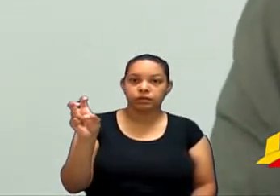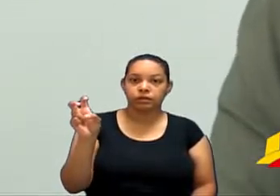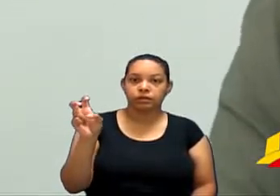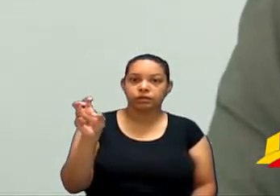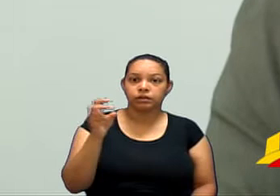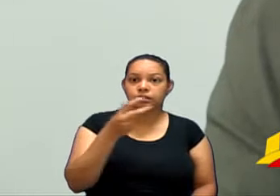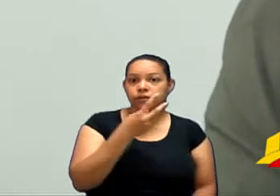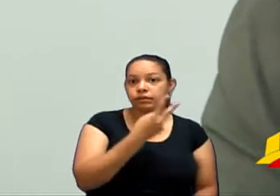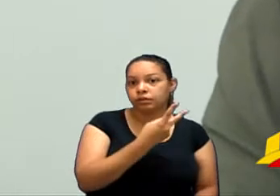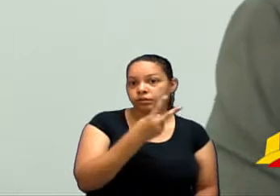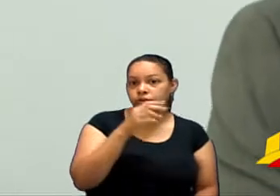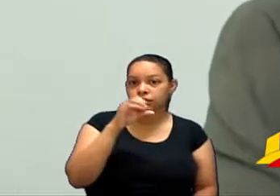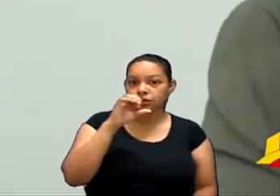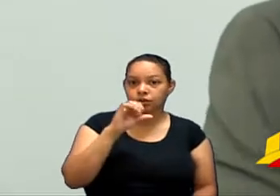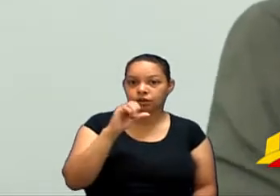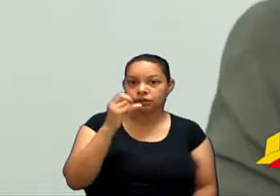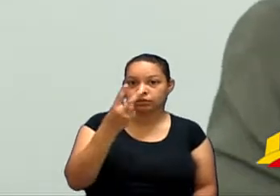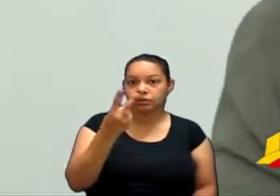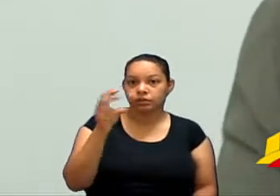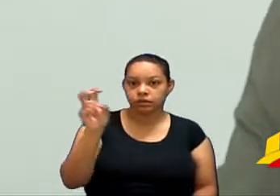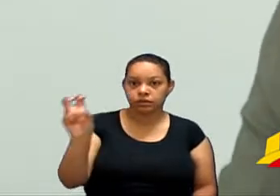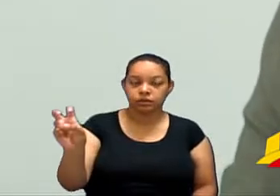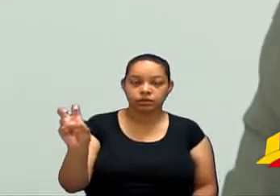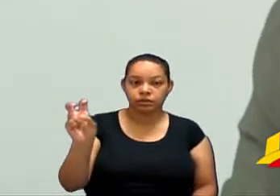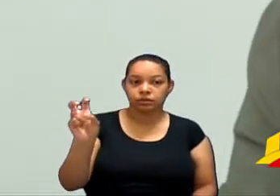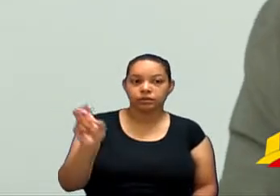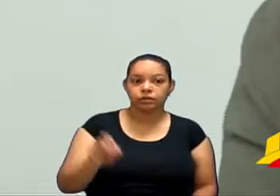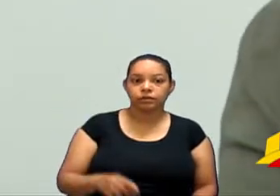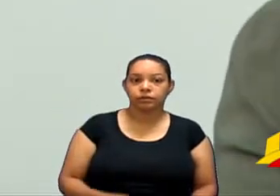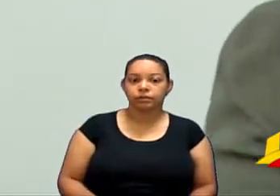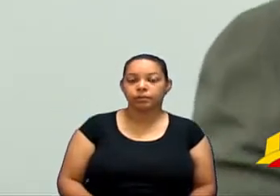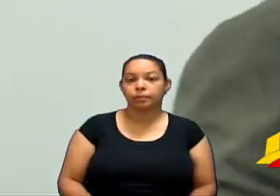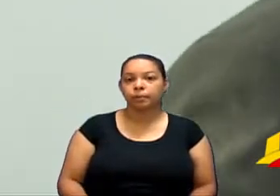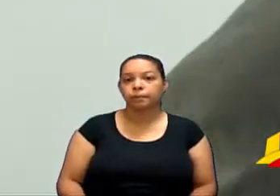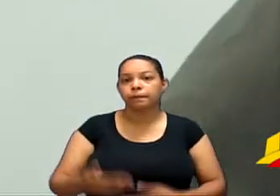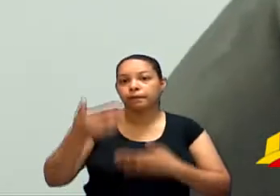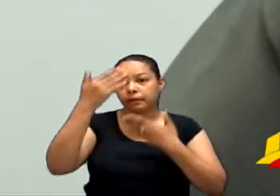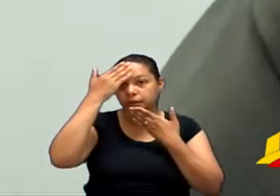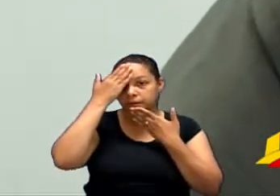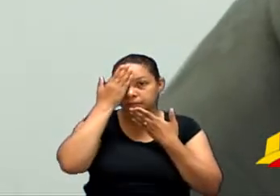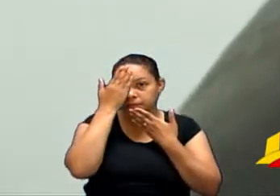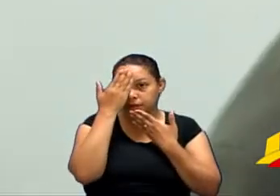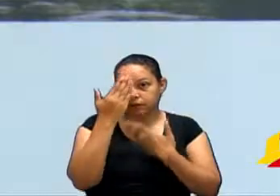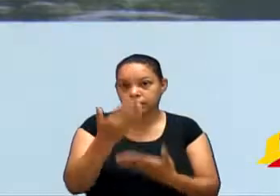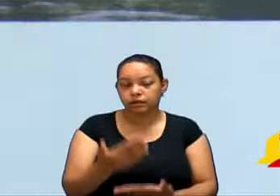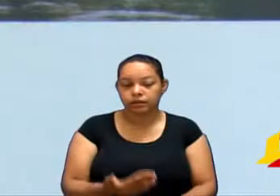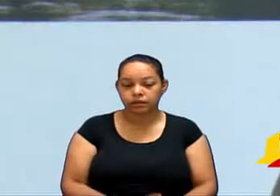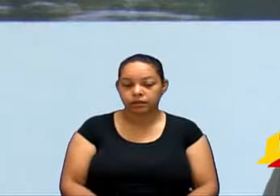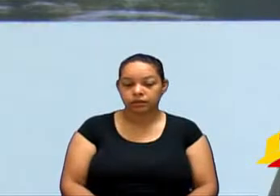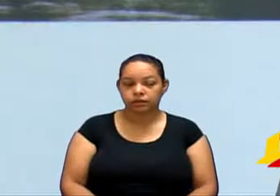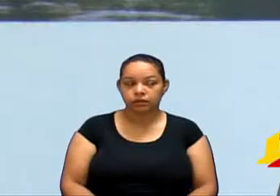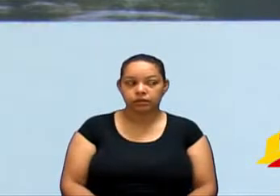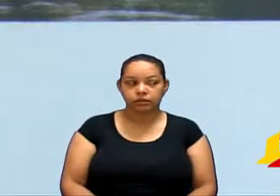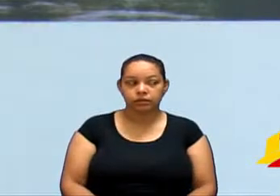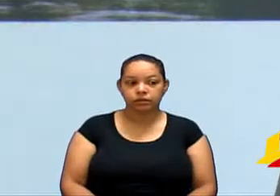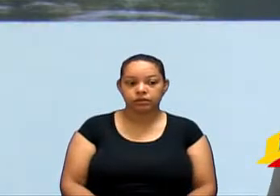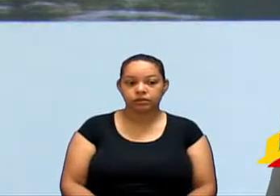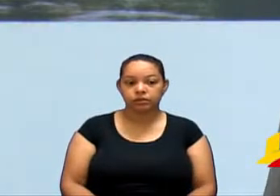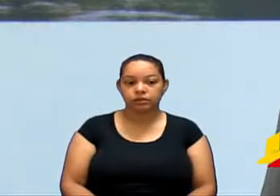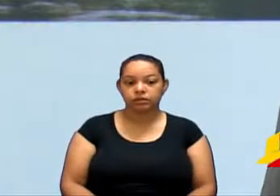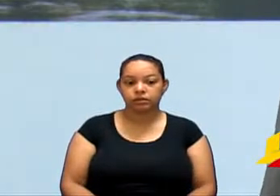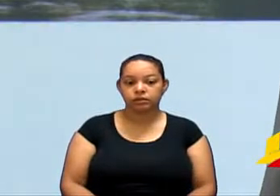a gente também tá acompanhando isso e querendo uma solução com certeza obrigado o líder do prefeito tinha pedido do governo